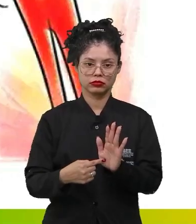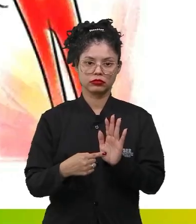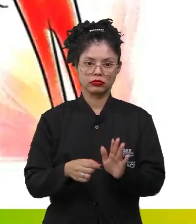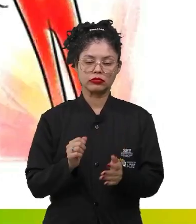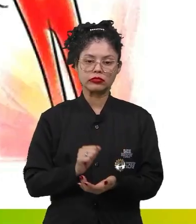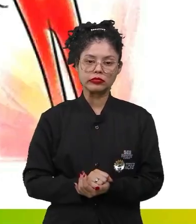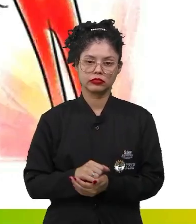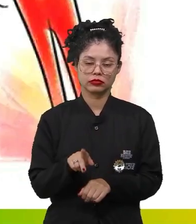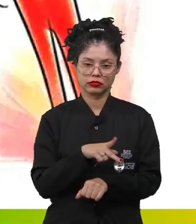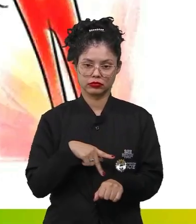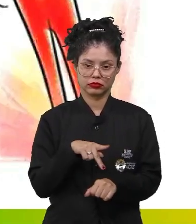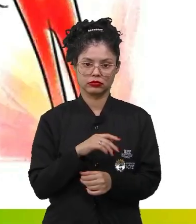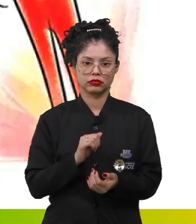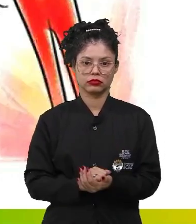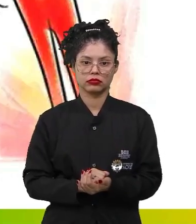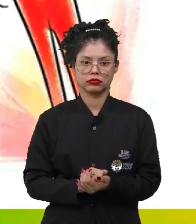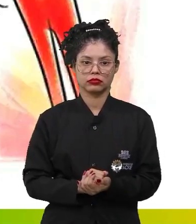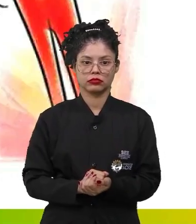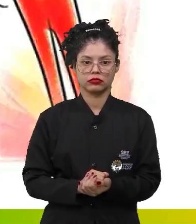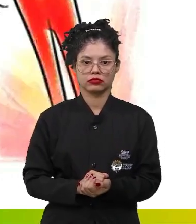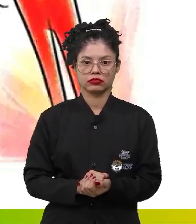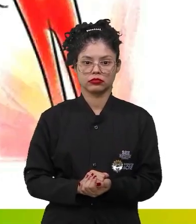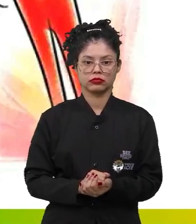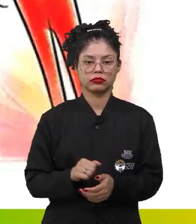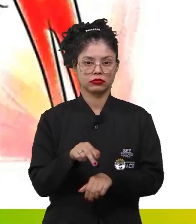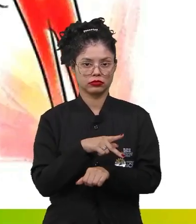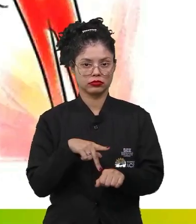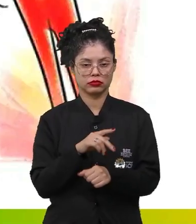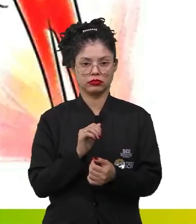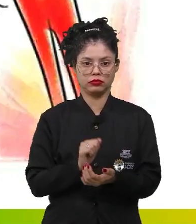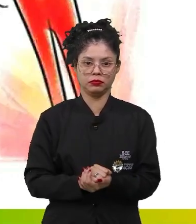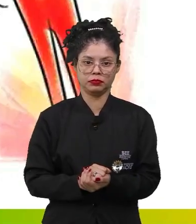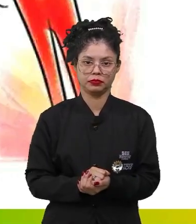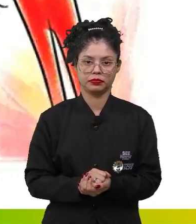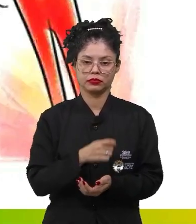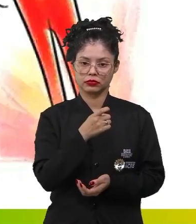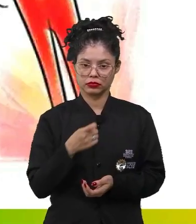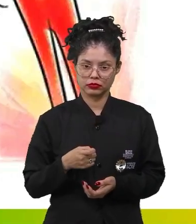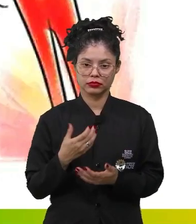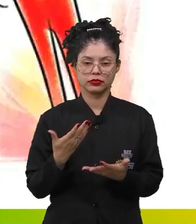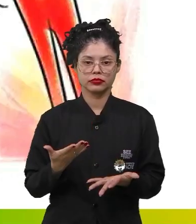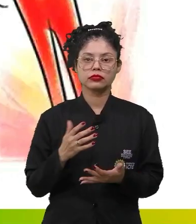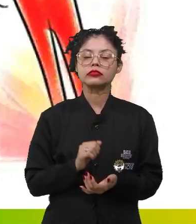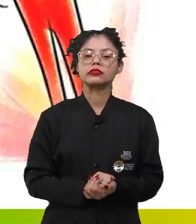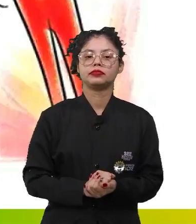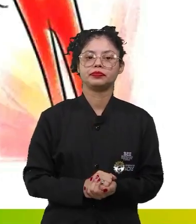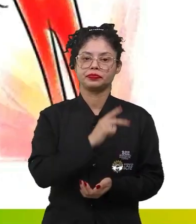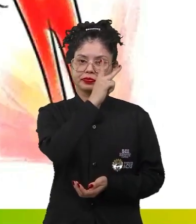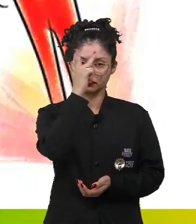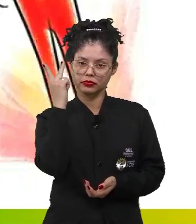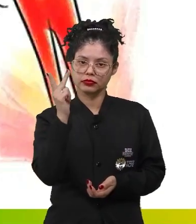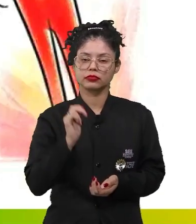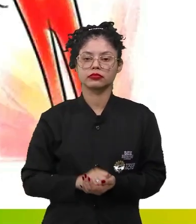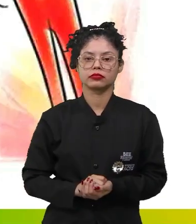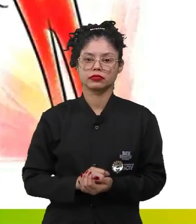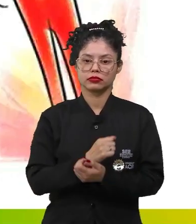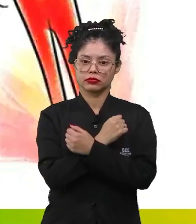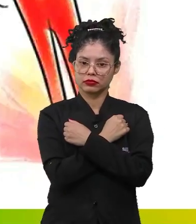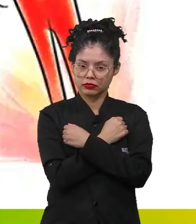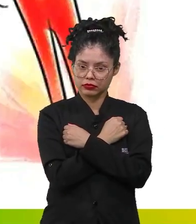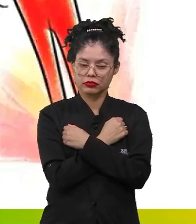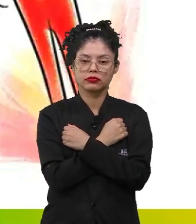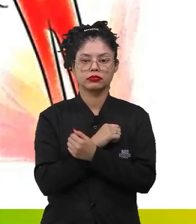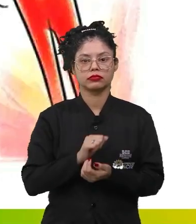representada aqui por um país. Vamos colocar que o nome desse país é um país X. Então, essas pessoas estão abraçadas,